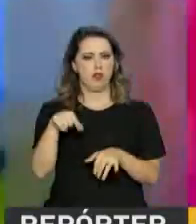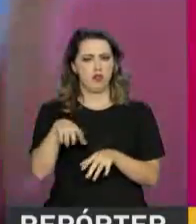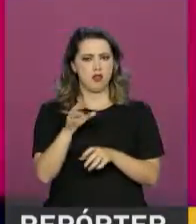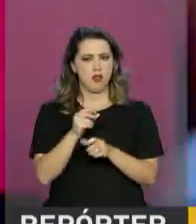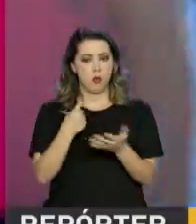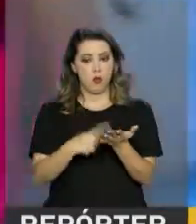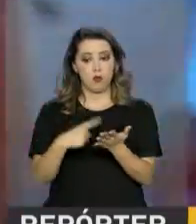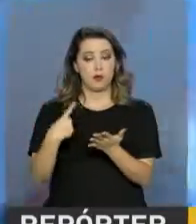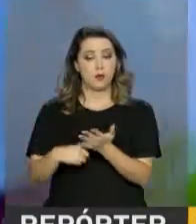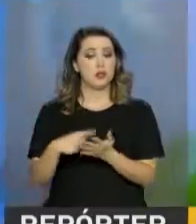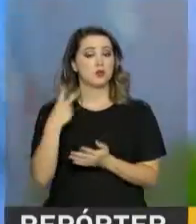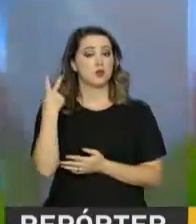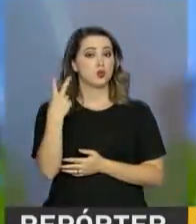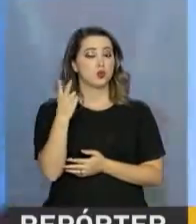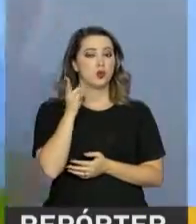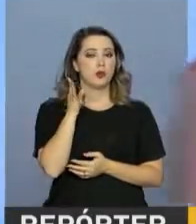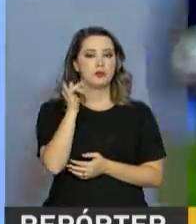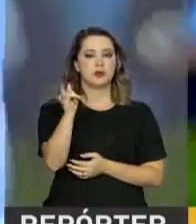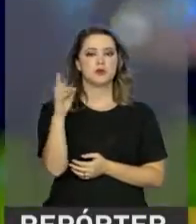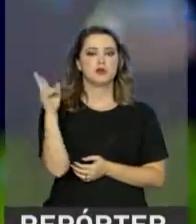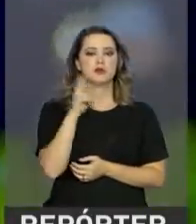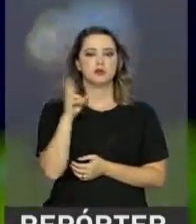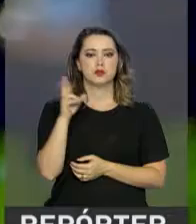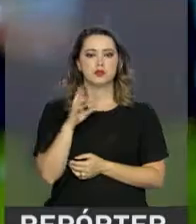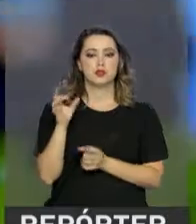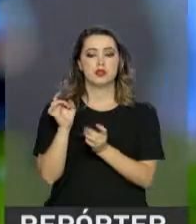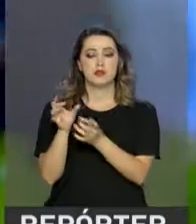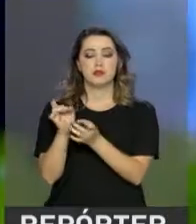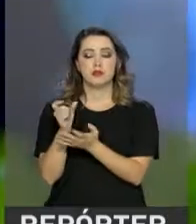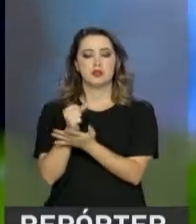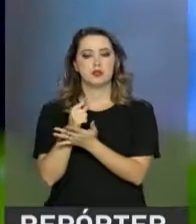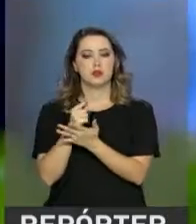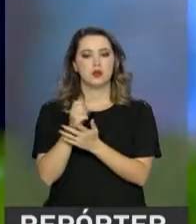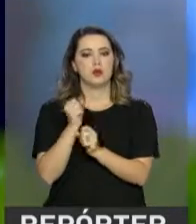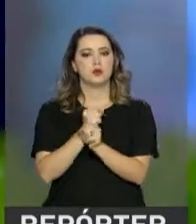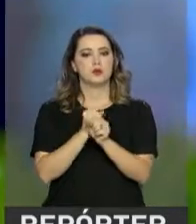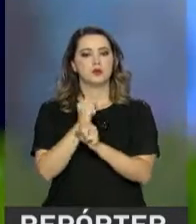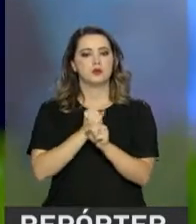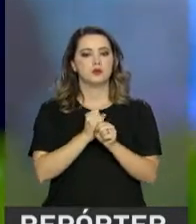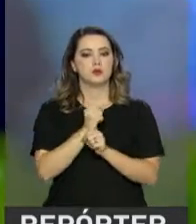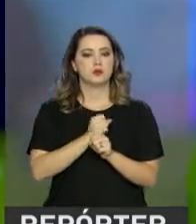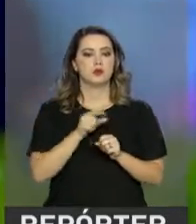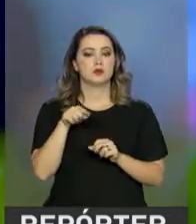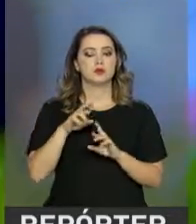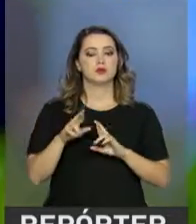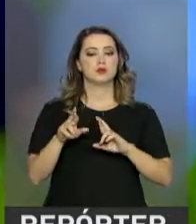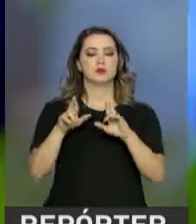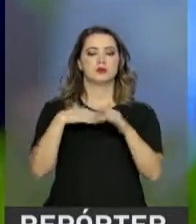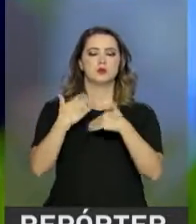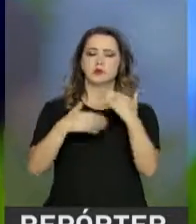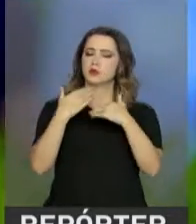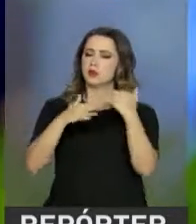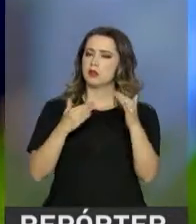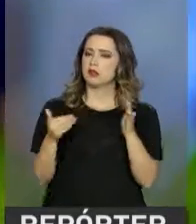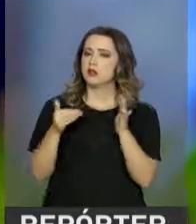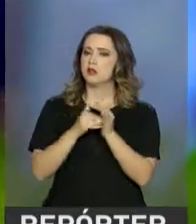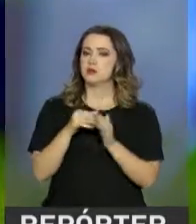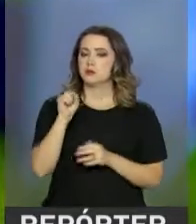2 bilhões e 200 milhões de reais em negócios. Para este ano, os organizadores esperam um aumento de